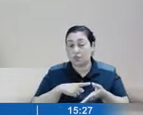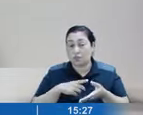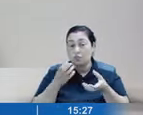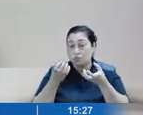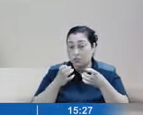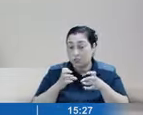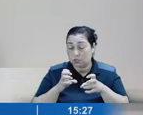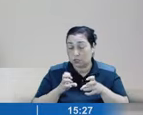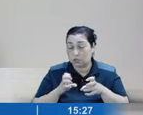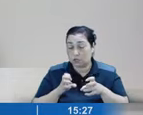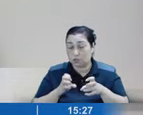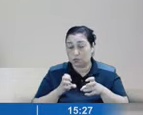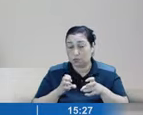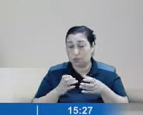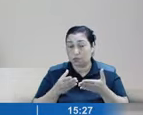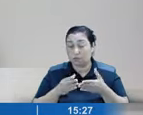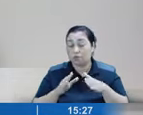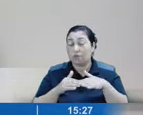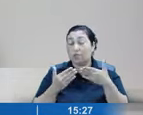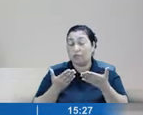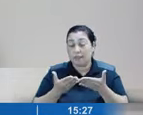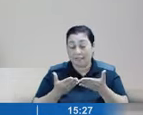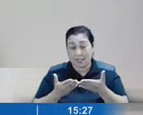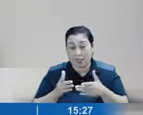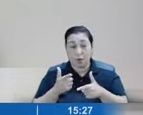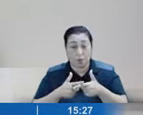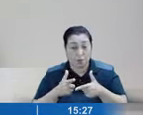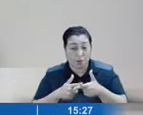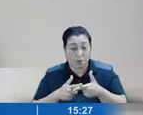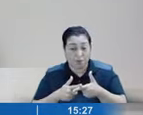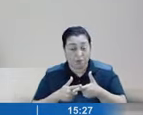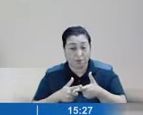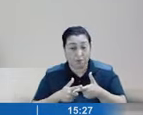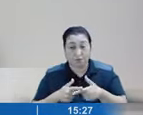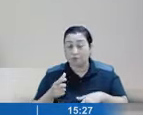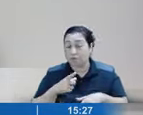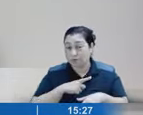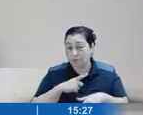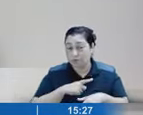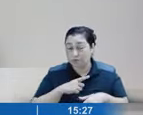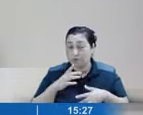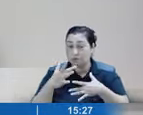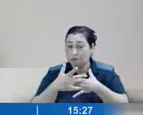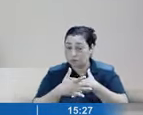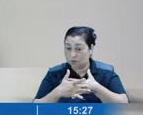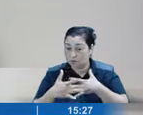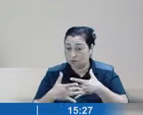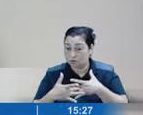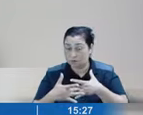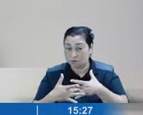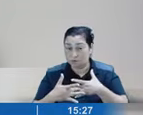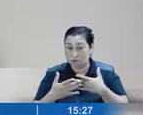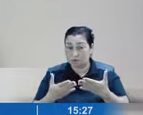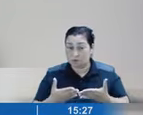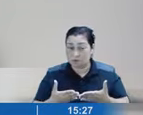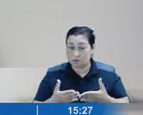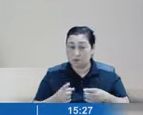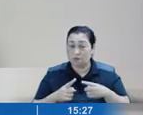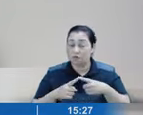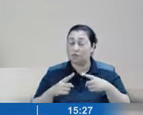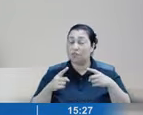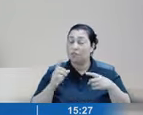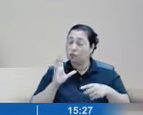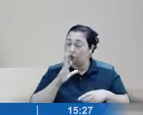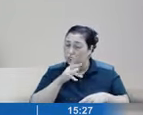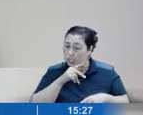quiseram sedação, né? Mas qual o problema? Assim, a gente tem que ter um exame, o exame tem que ser mais